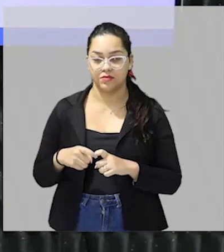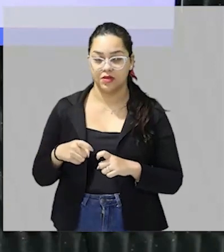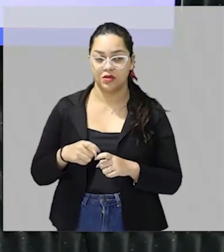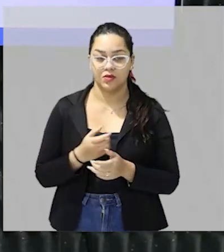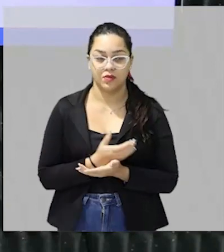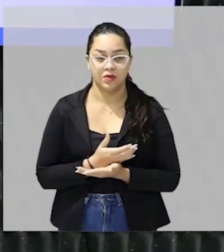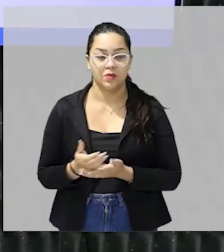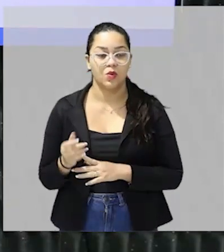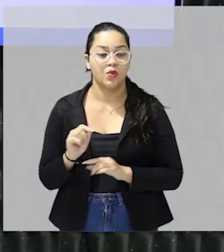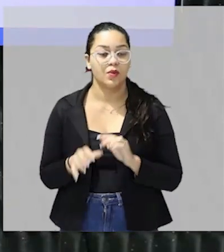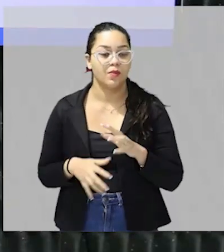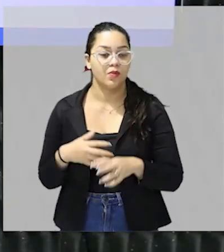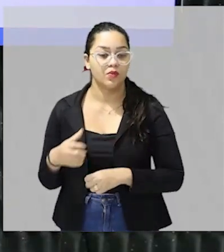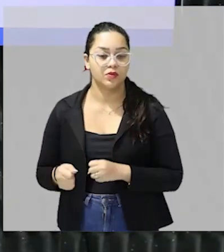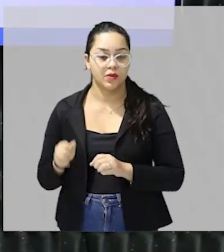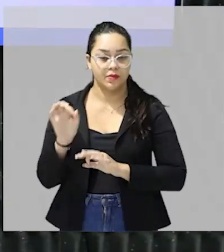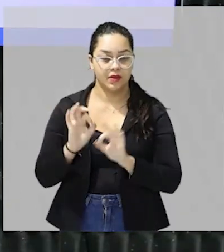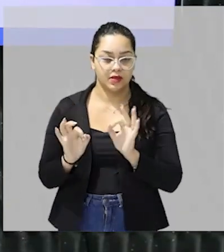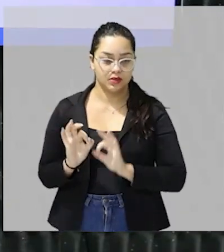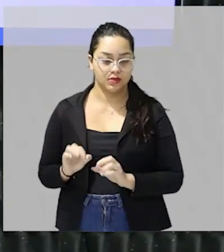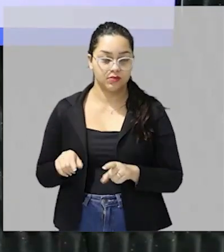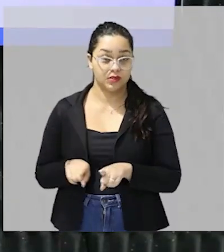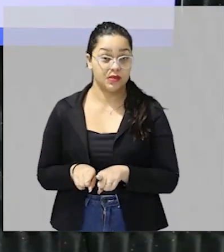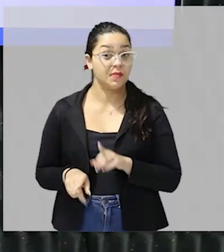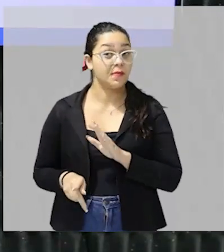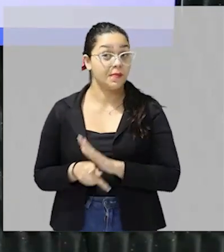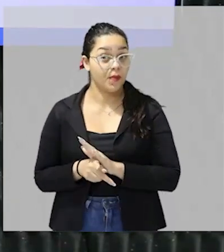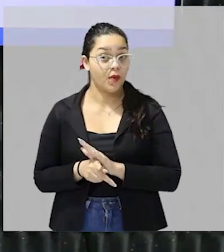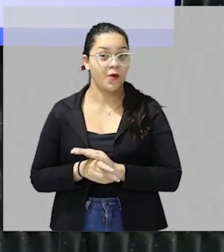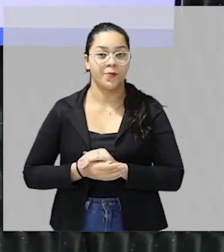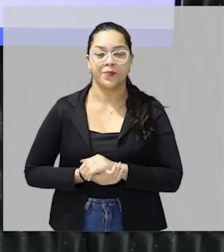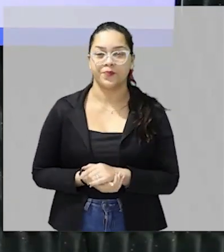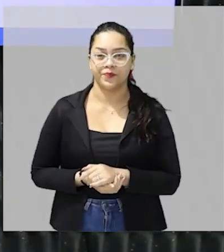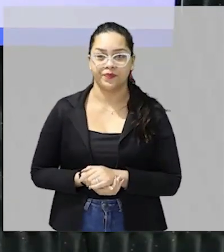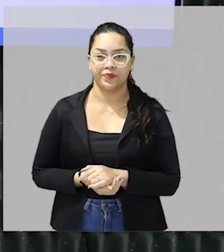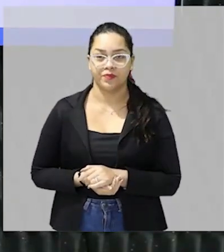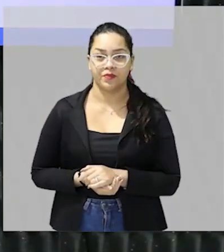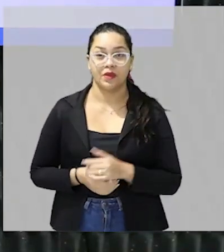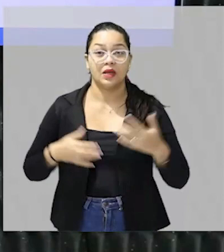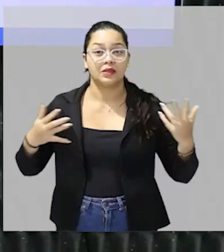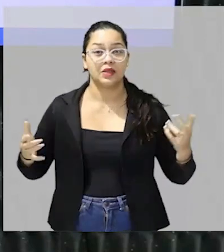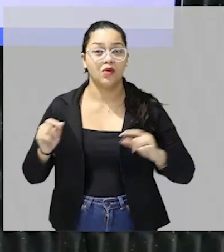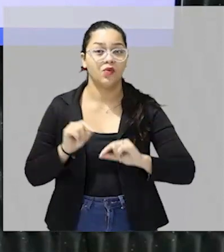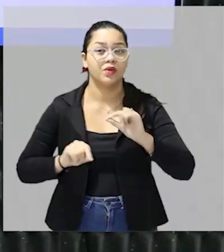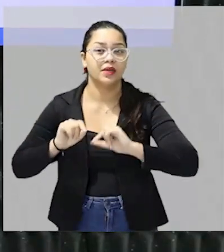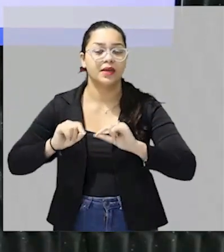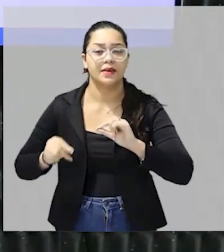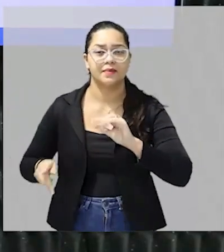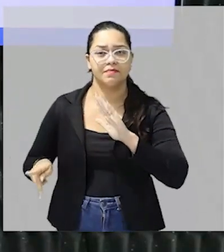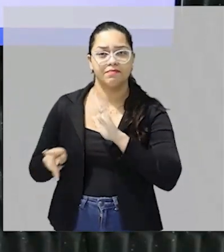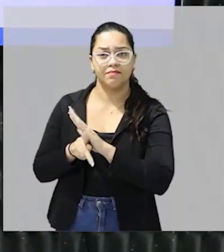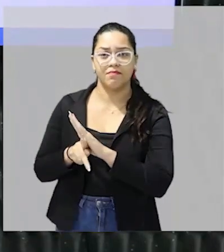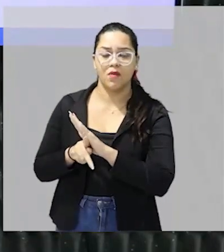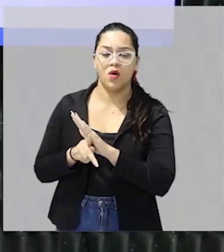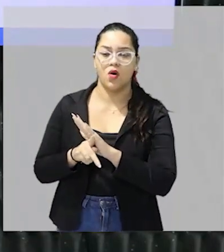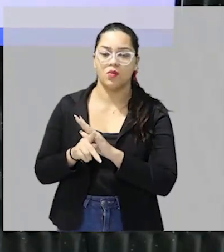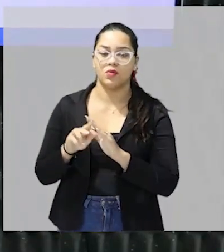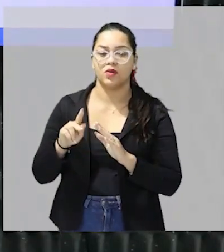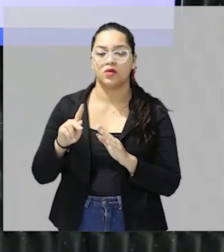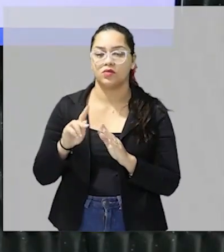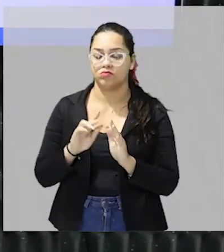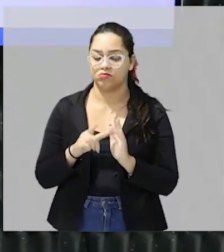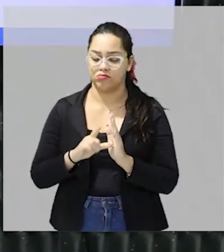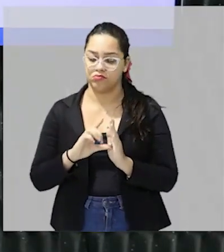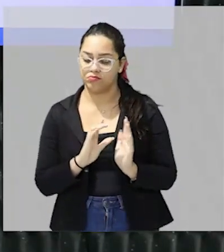médicas. Inicialmente busca-se uma preparação geral e posteriormente específica. Então percebam que dentro da própria